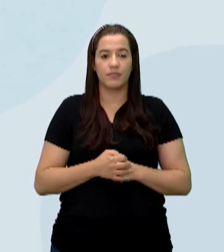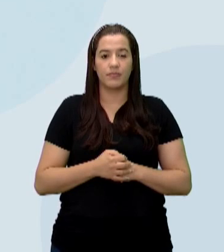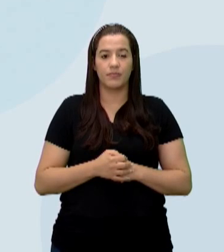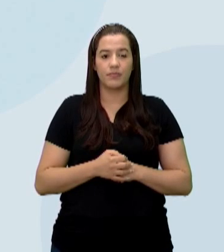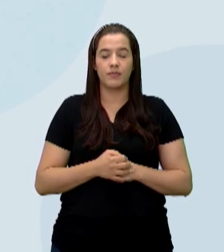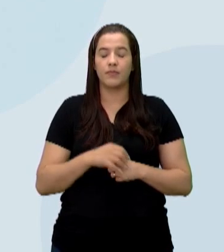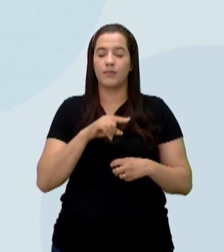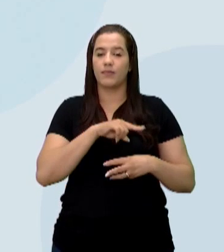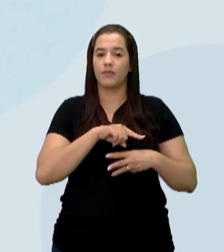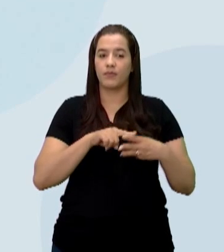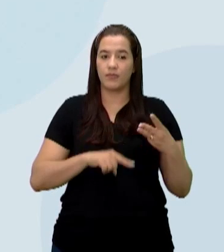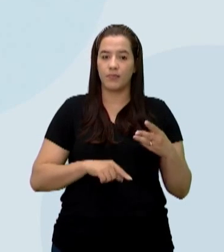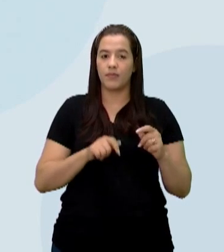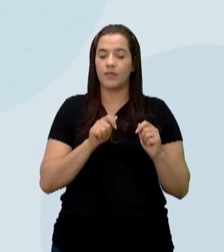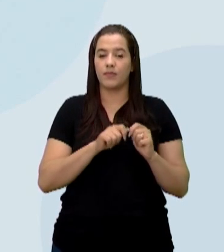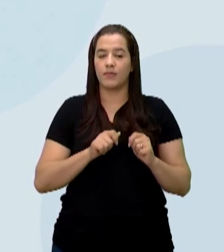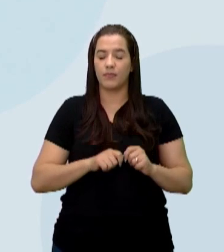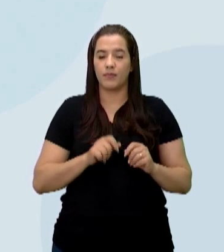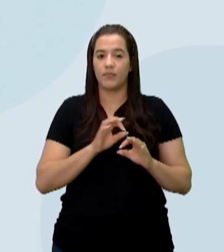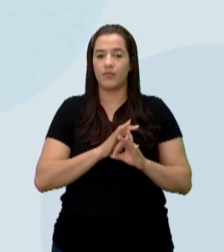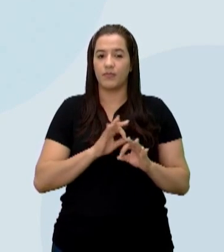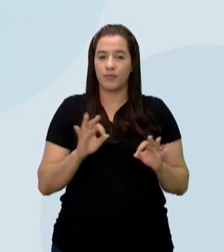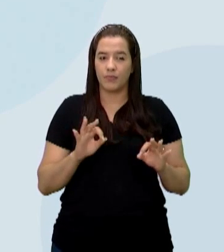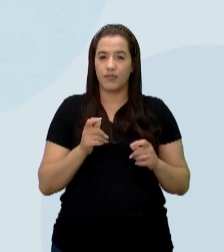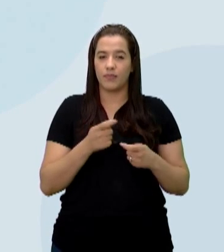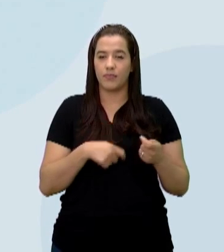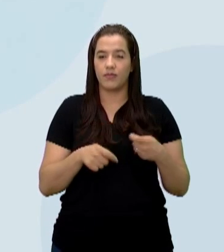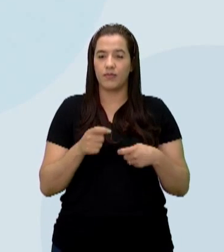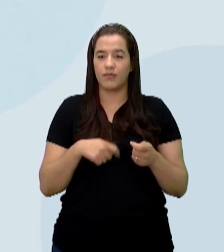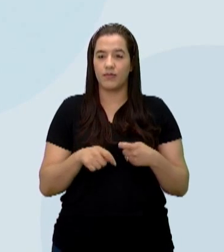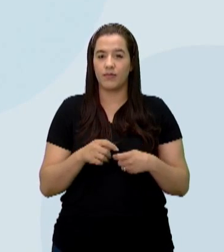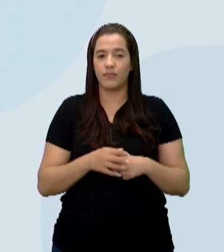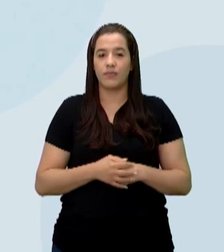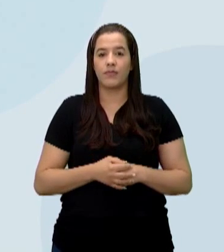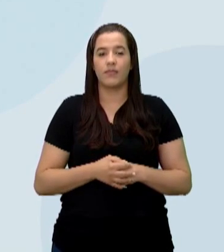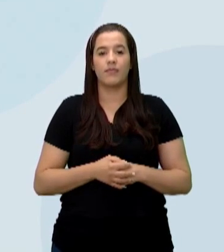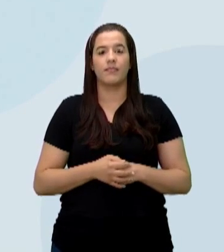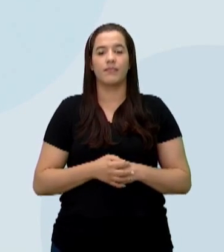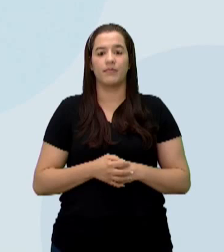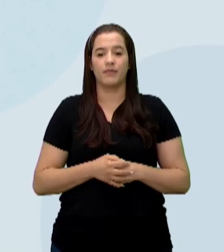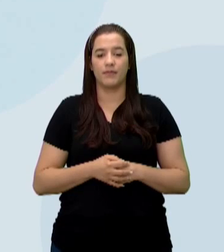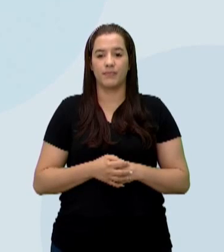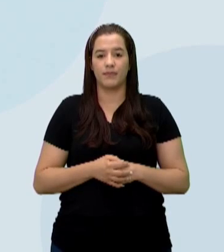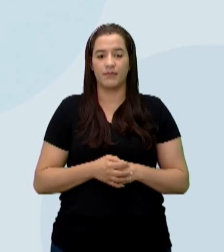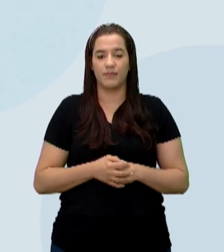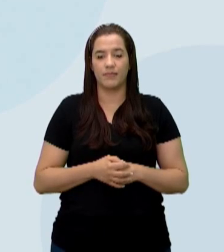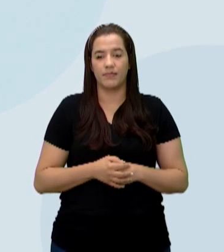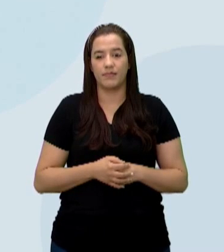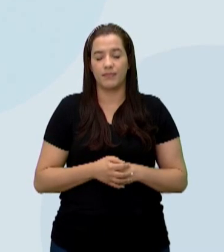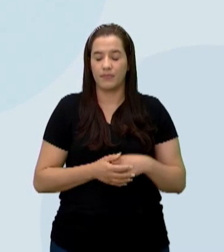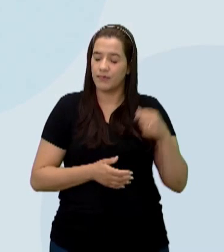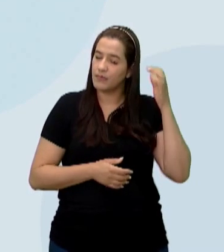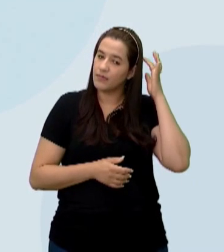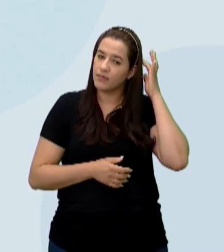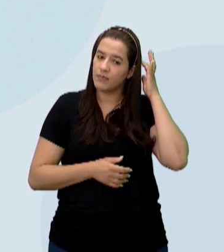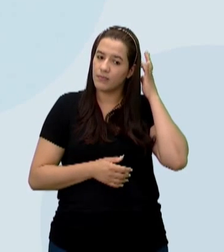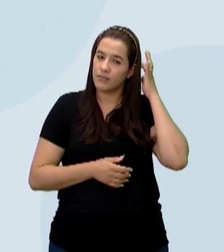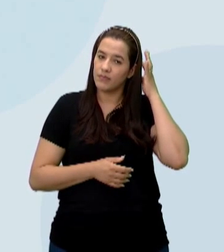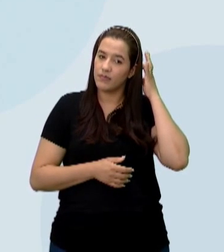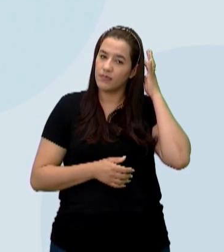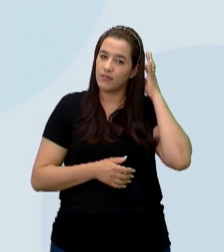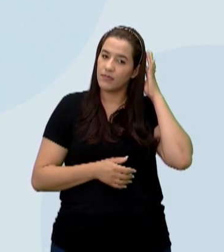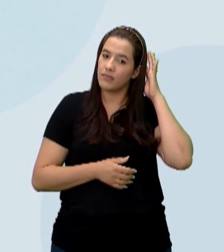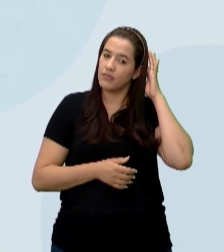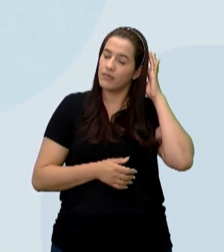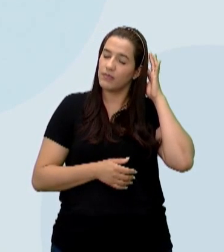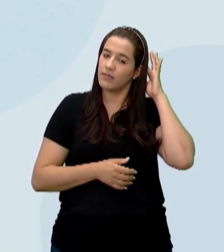3. Fez um ótimo negócio. Tudo bem. Então vamos lá. A gente vai precisar parar e retomar esse momento que você